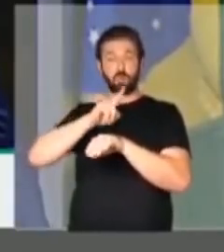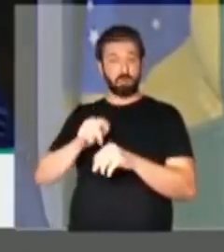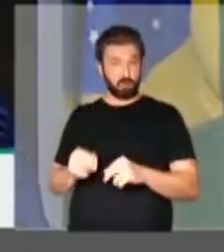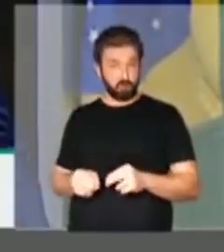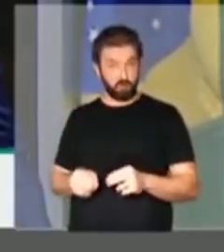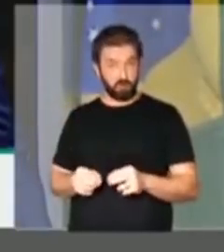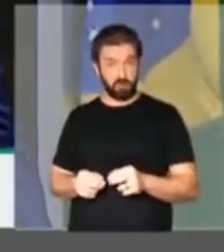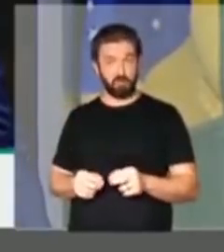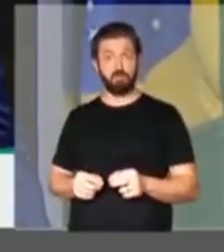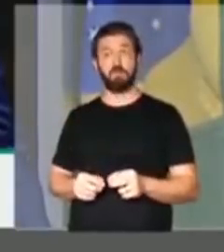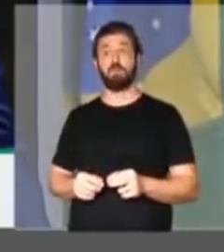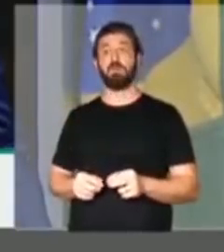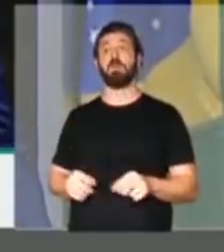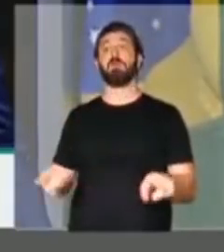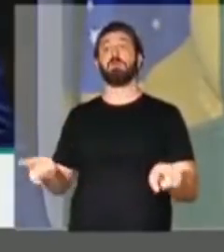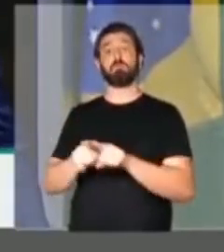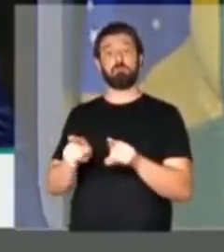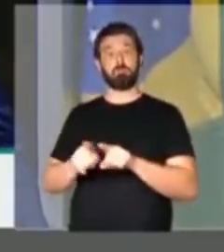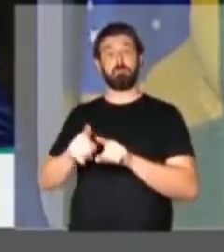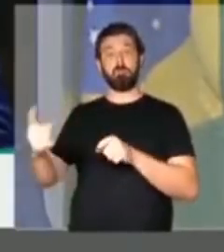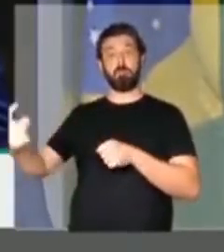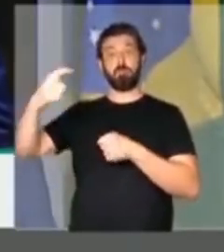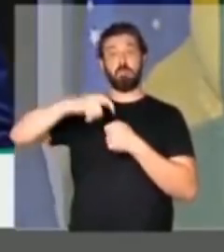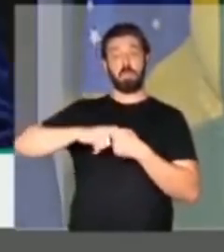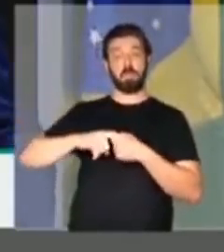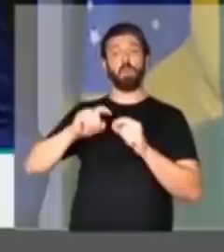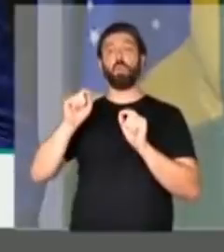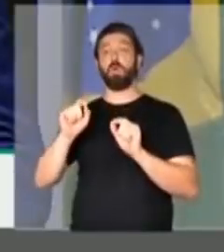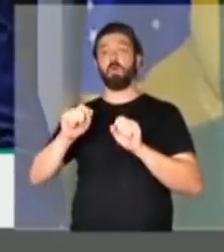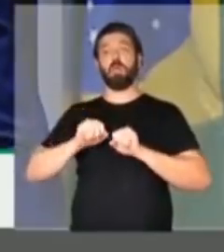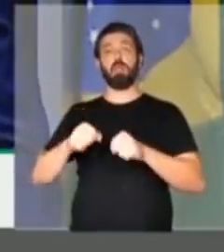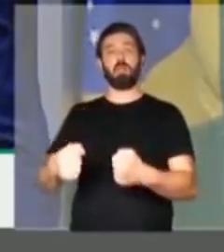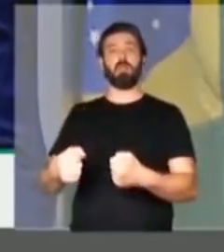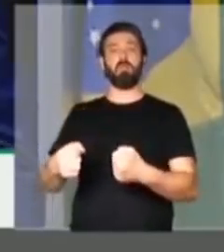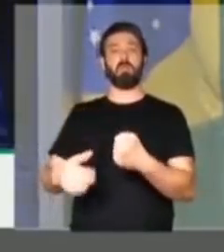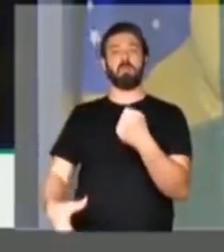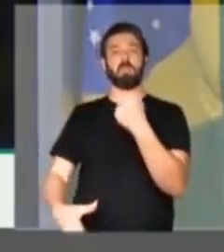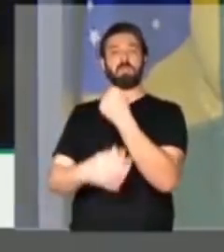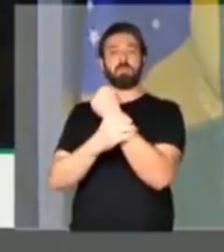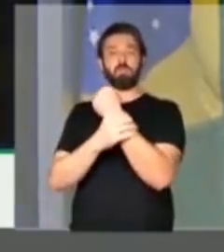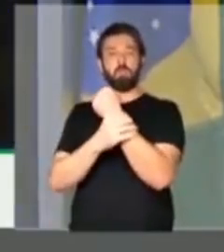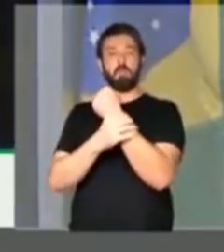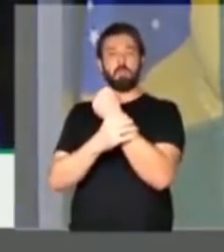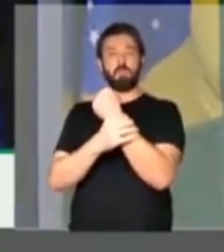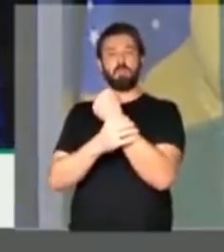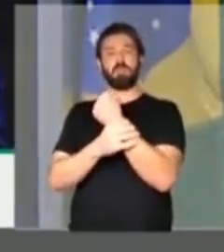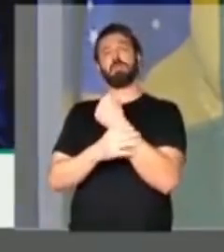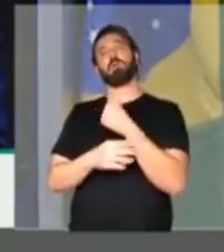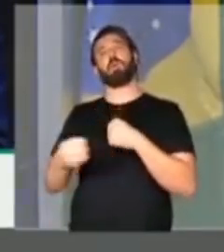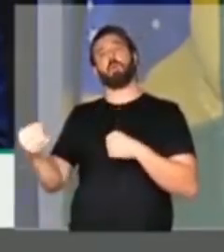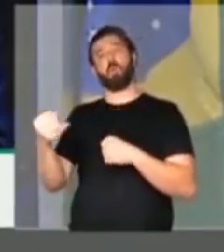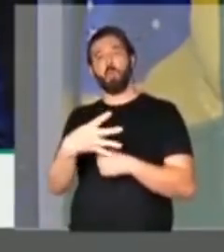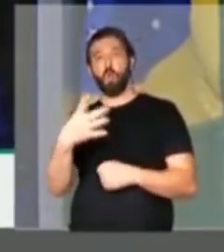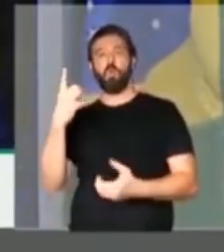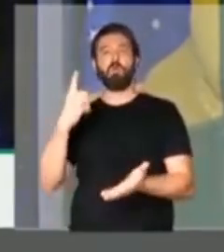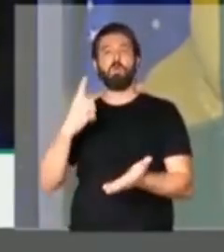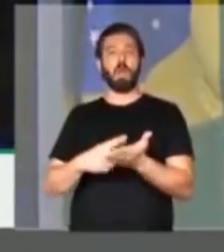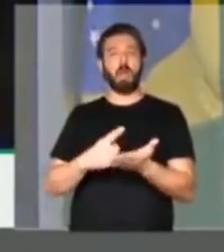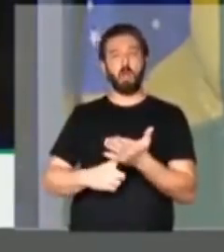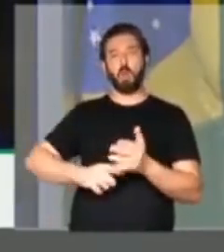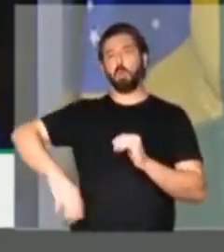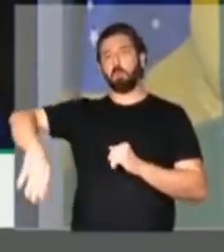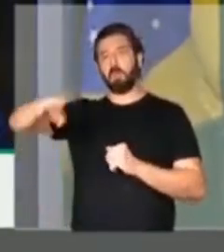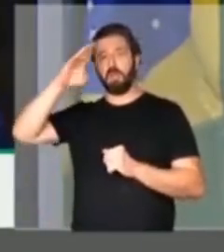Unidos e também fazendo parcerias para defesa e segurança, fazendo novos acordos